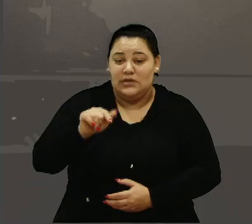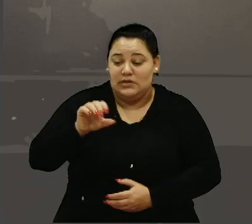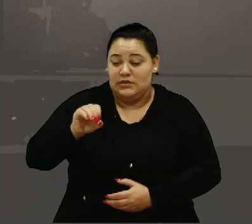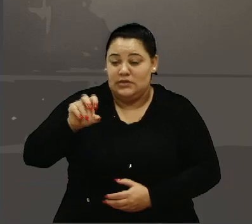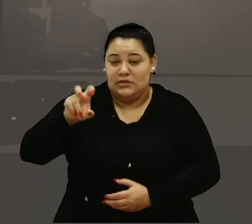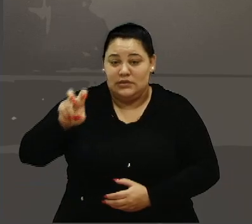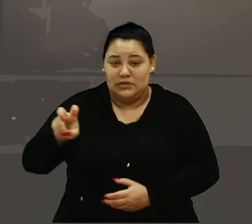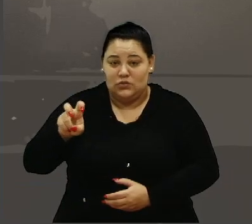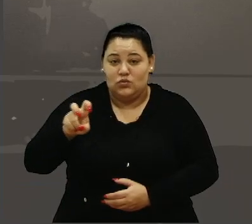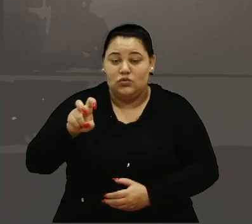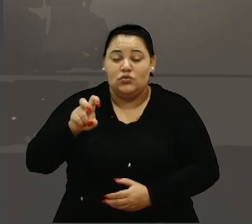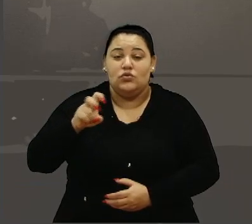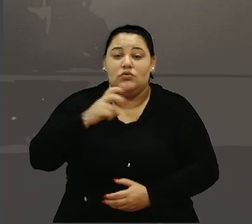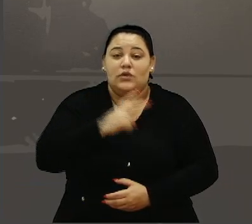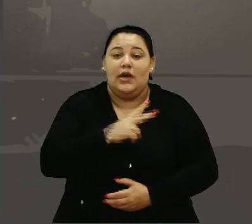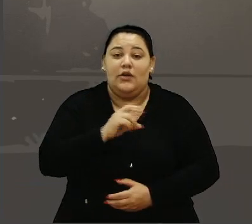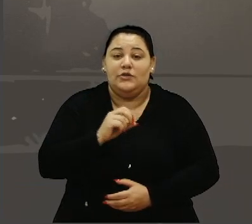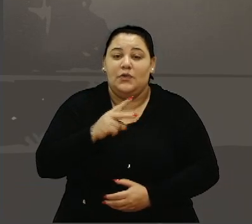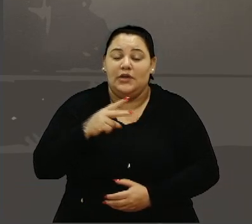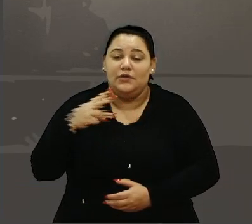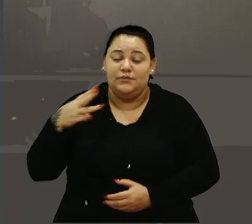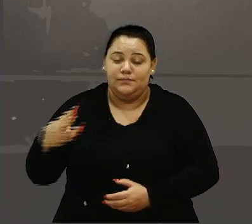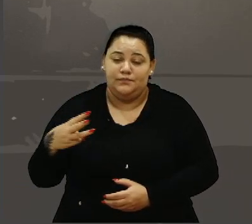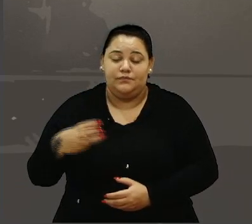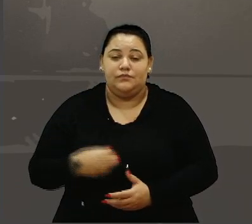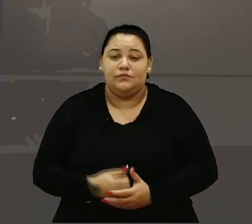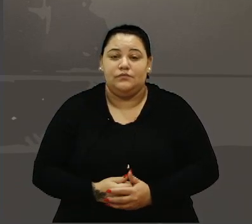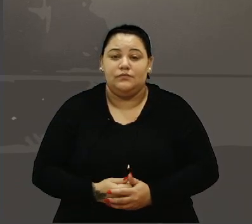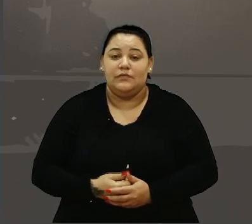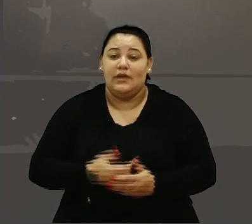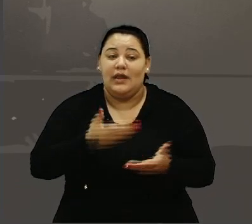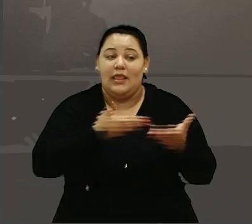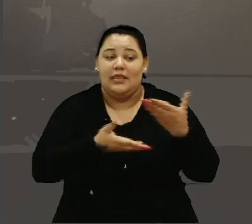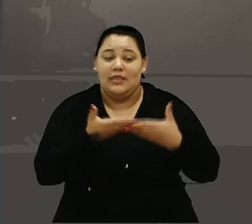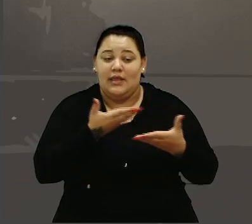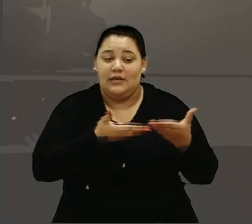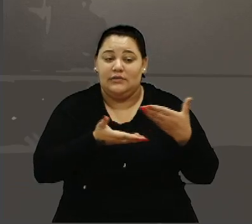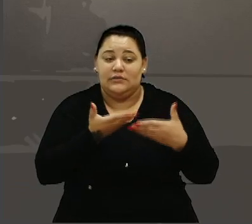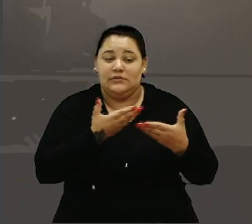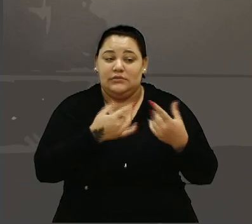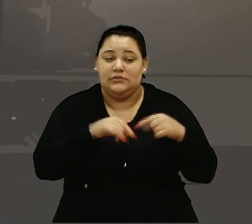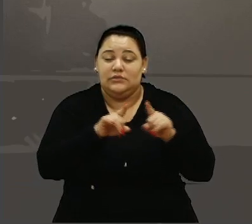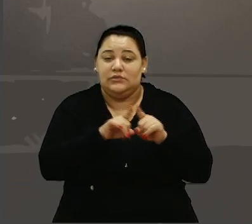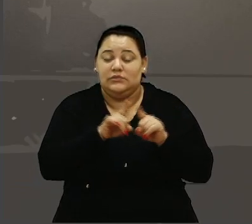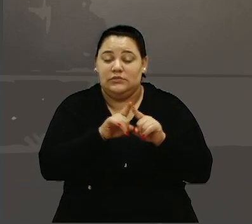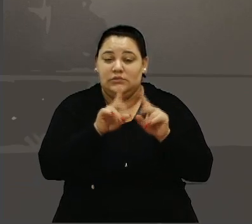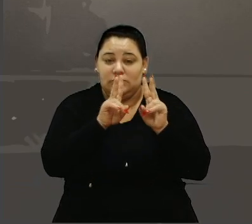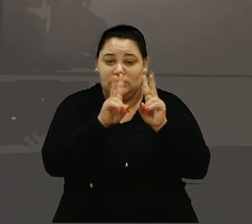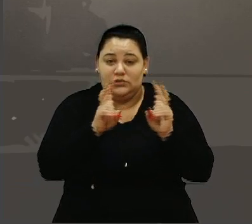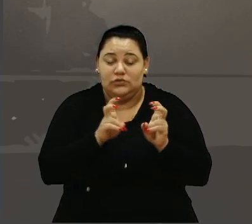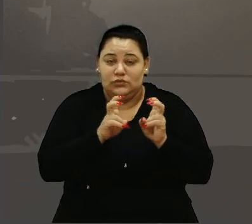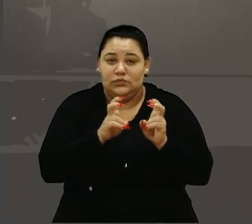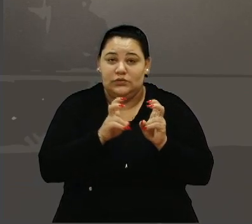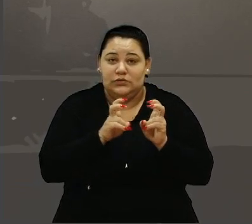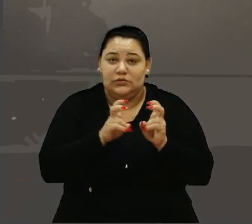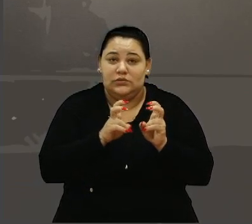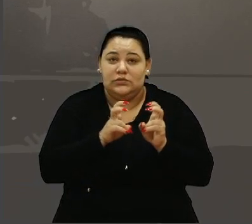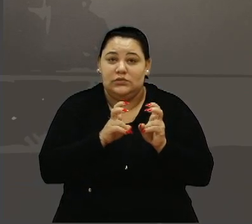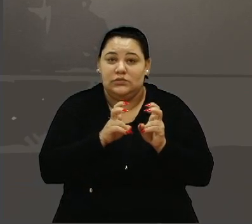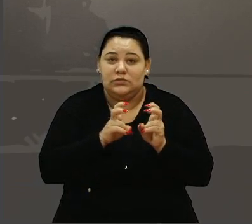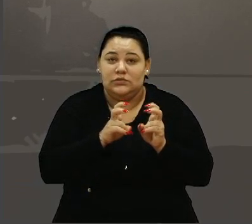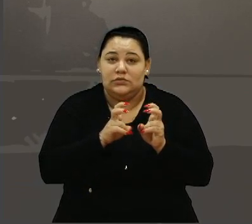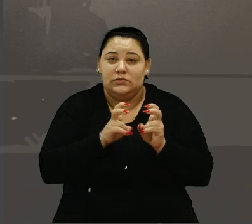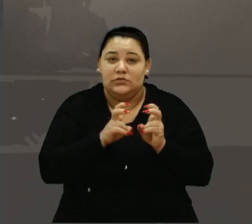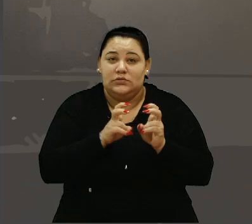14.705 de 2023. Ela trata a questão dos